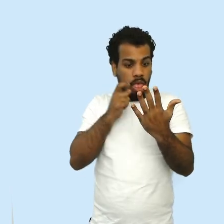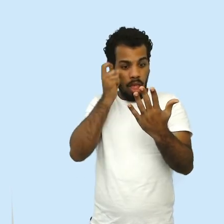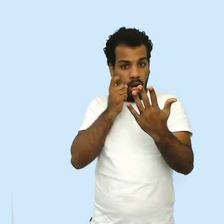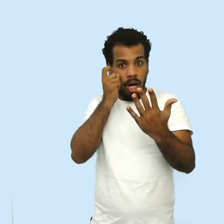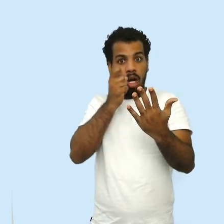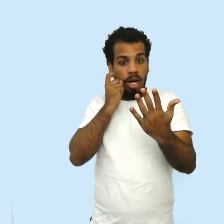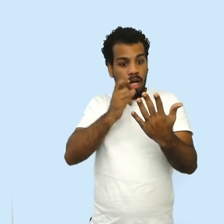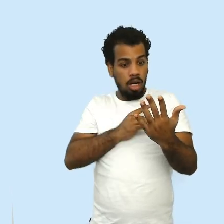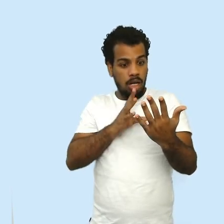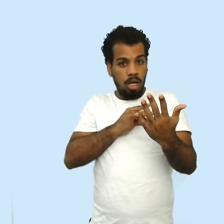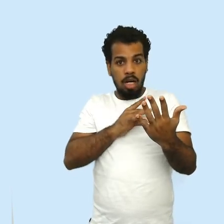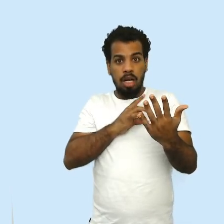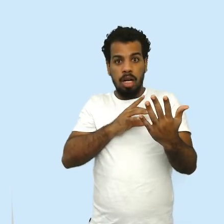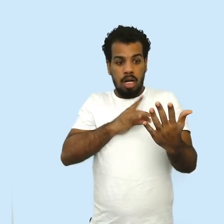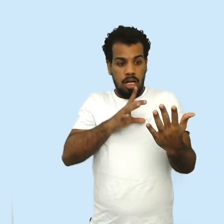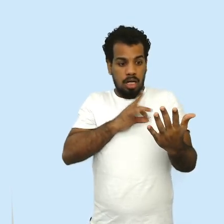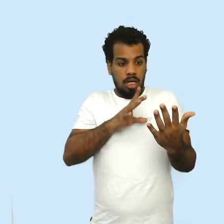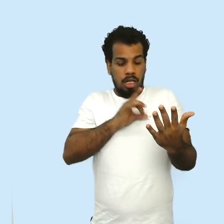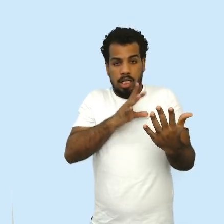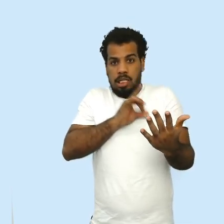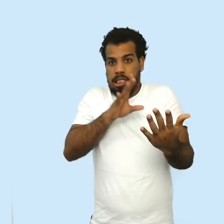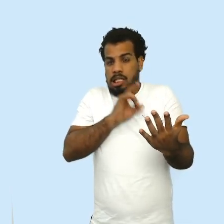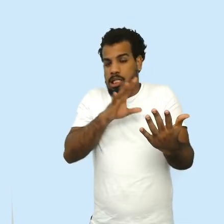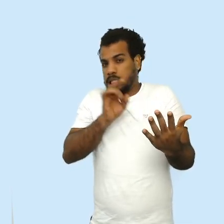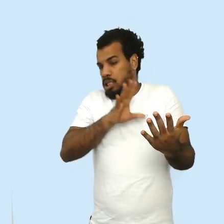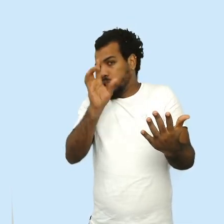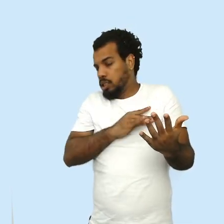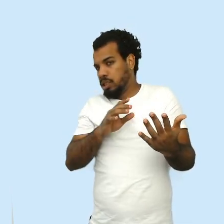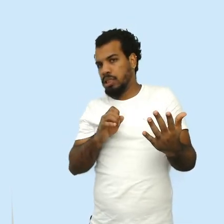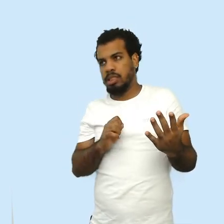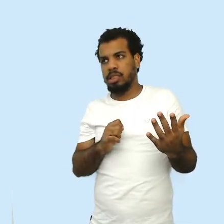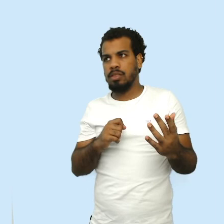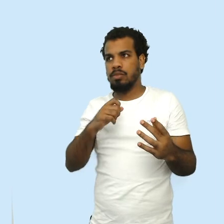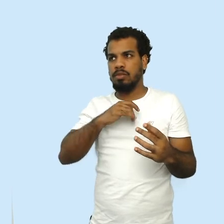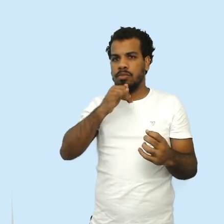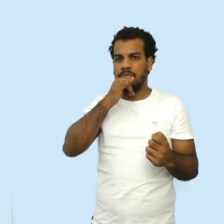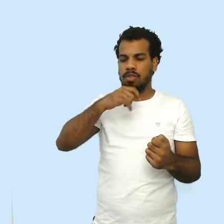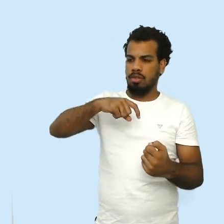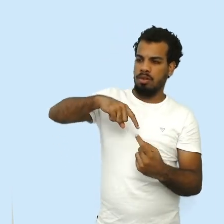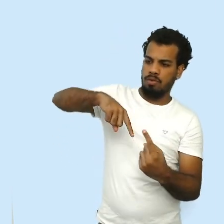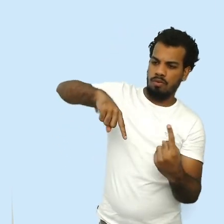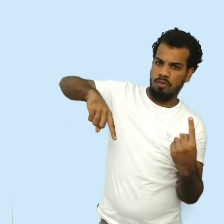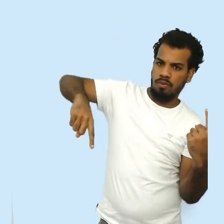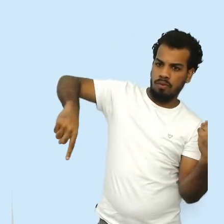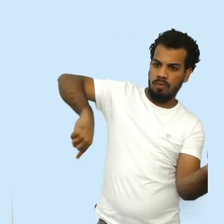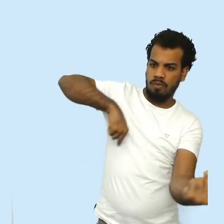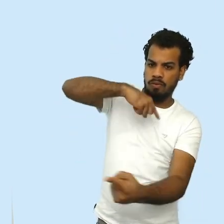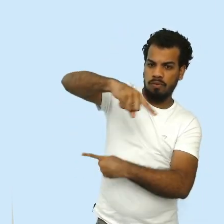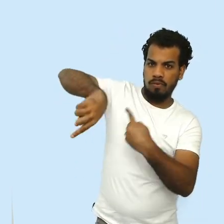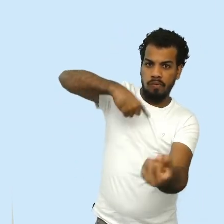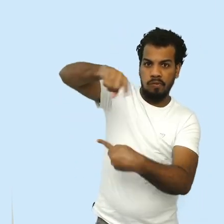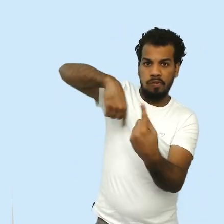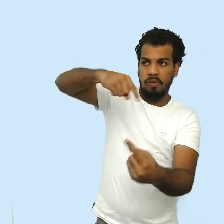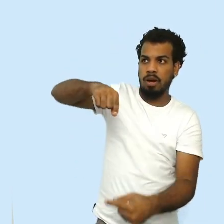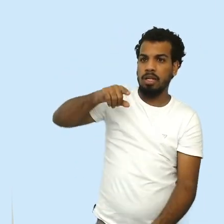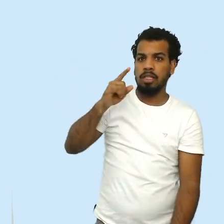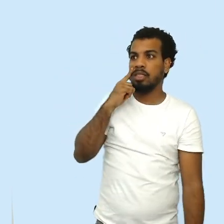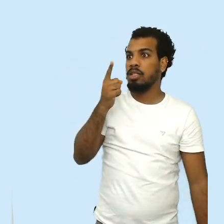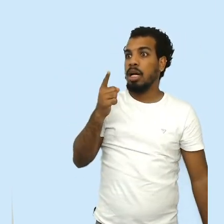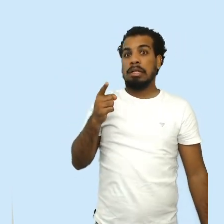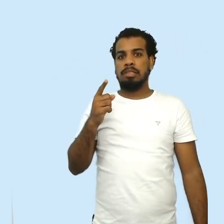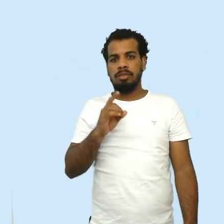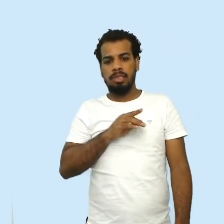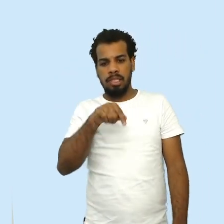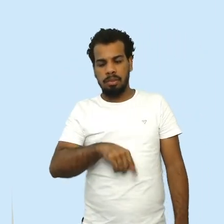medo, mais a morte se aproxima de você. Porque se tem um furacão, um terremoto acontecendo ali do outro lado do mundo, você diz, eita, pode acontecer